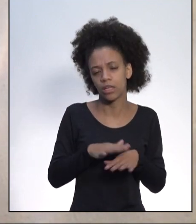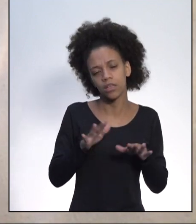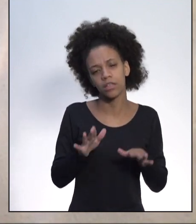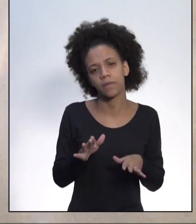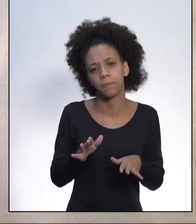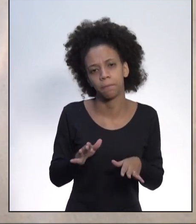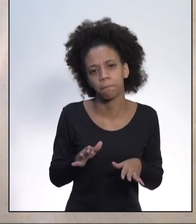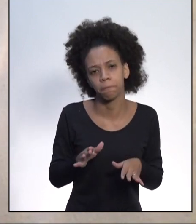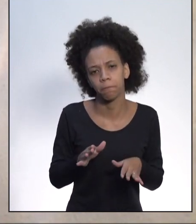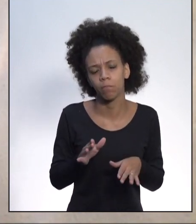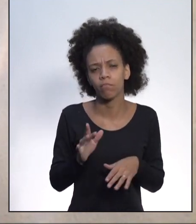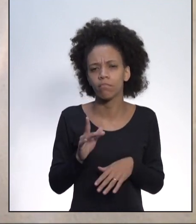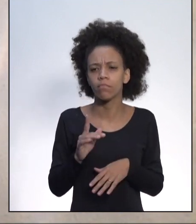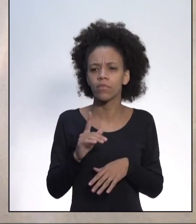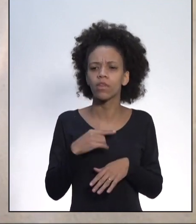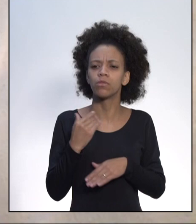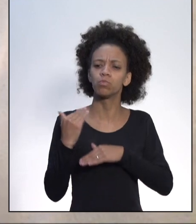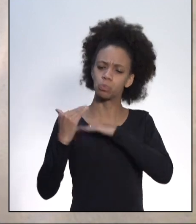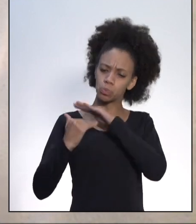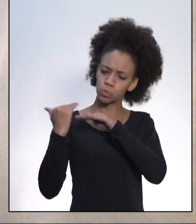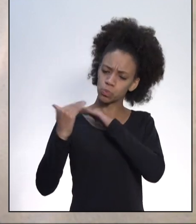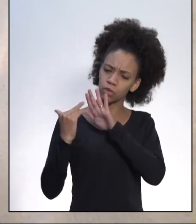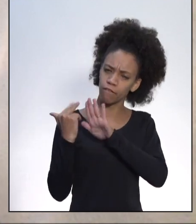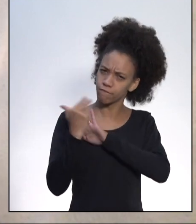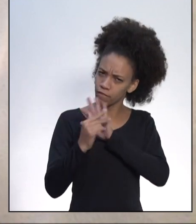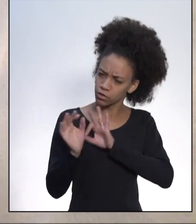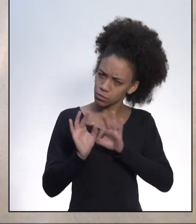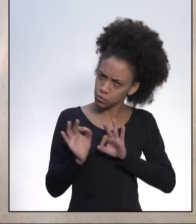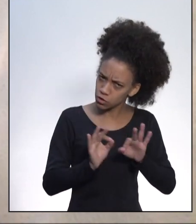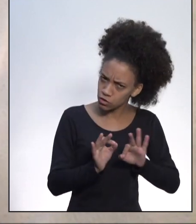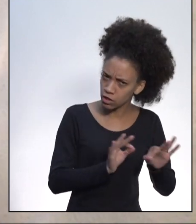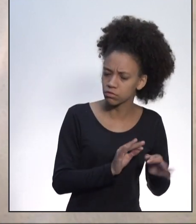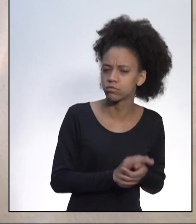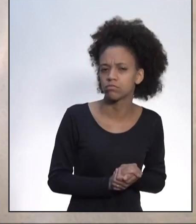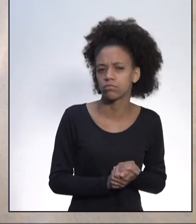E a gente tem desenvolvido vários projetos